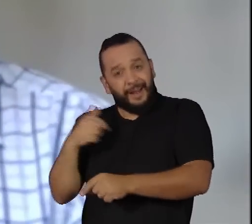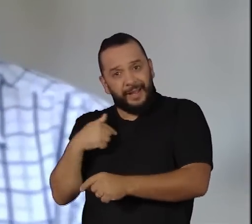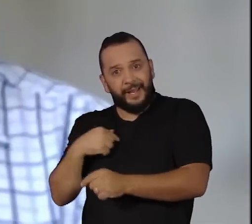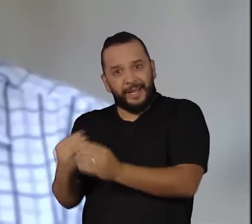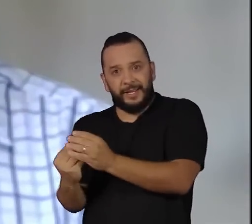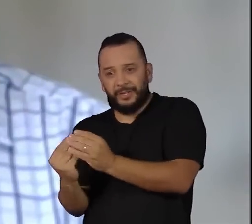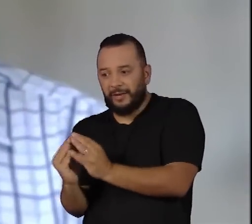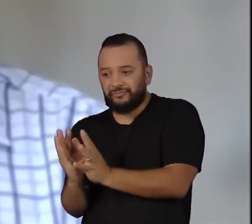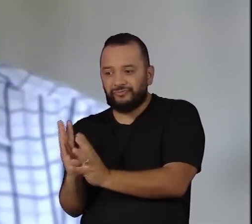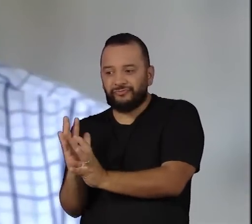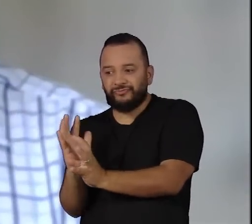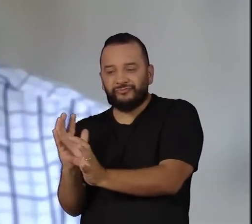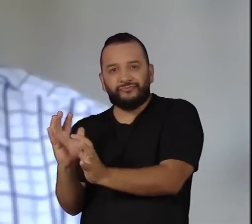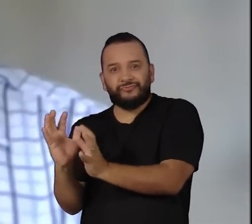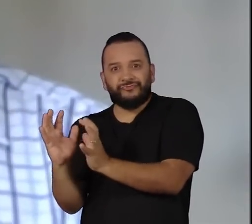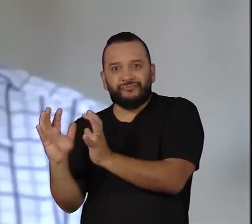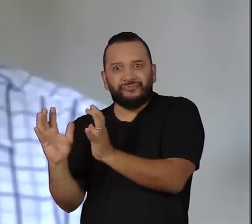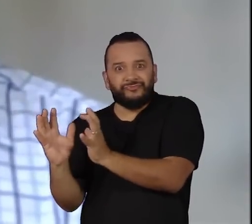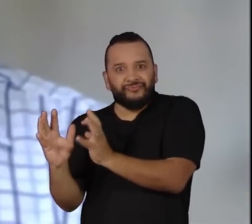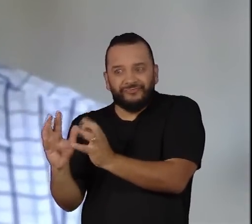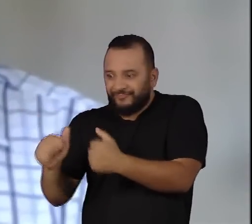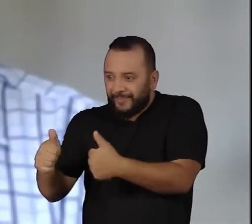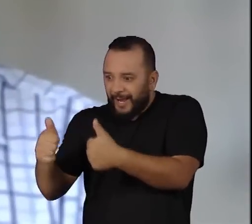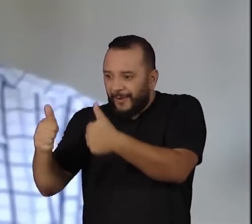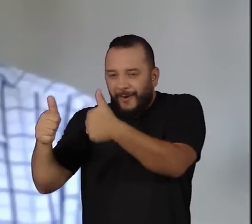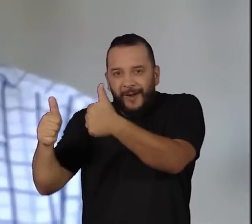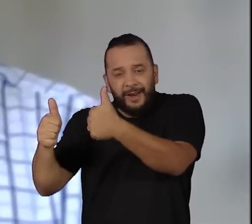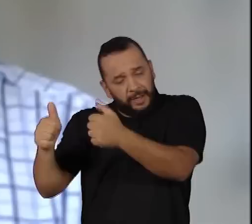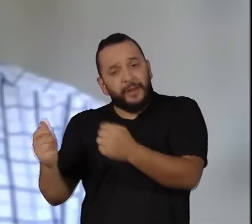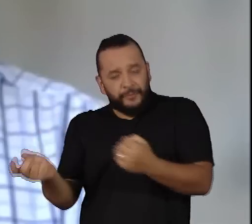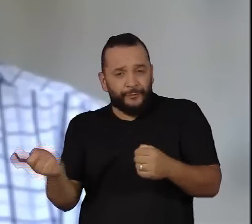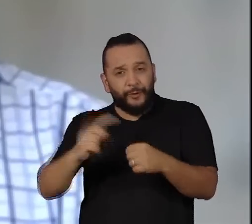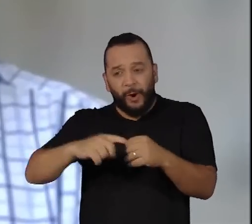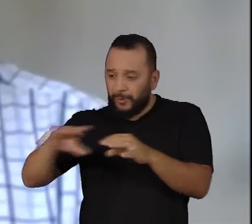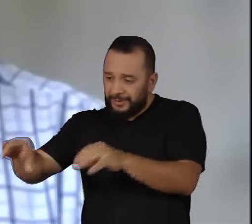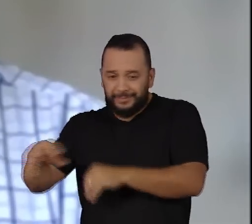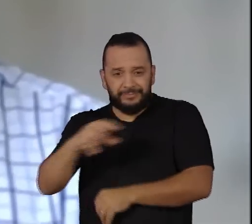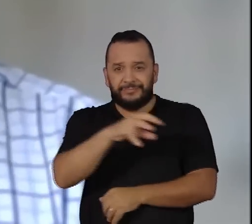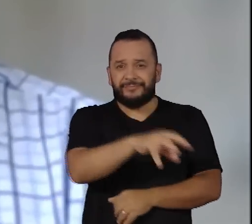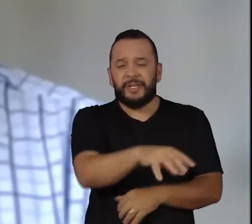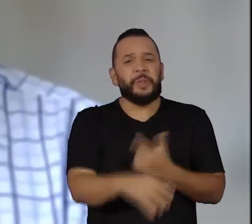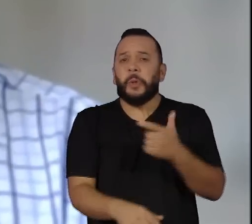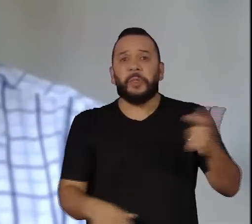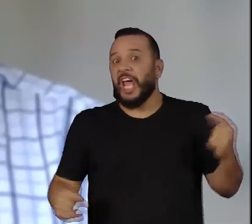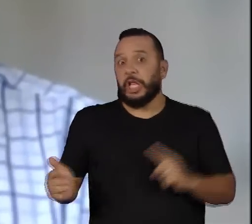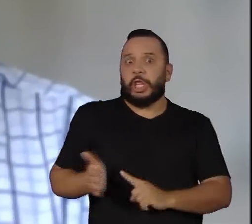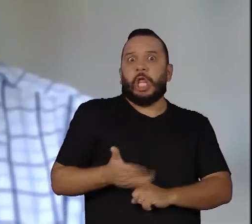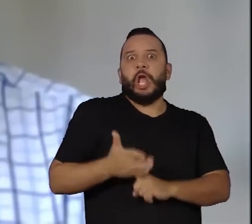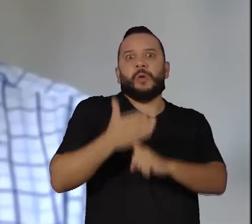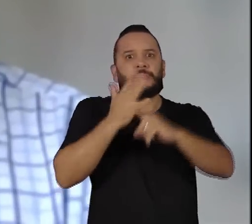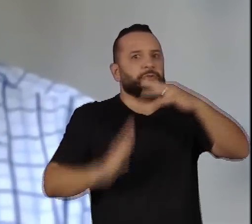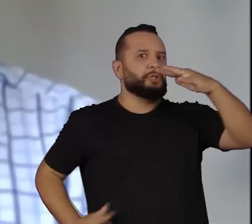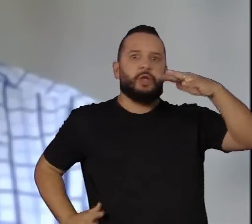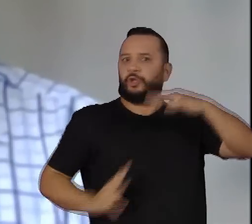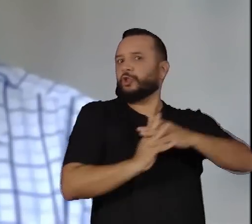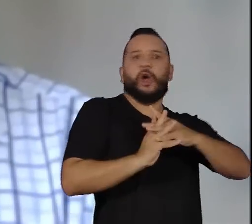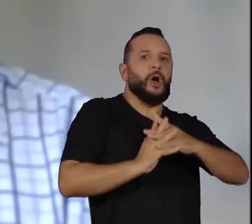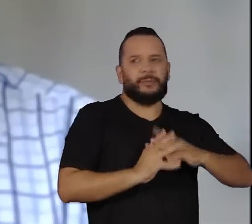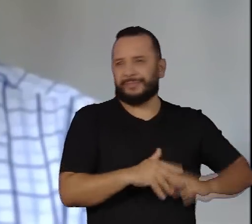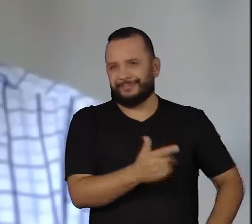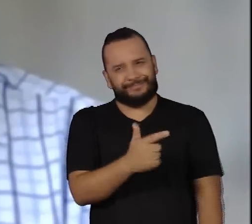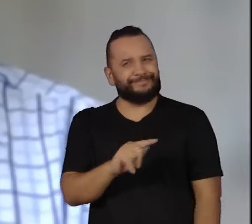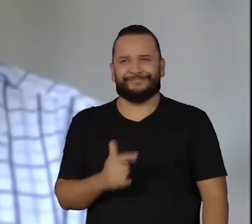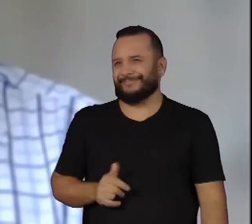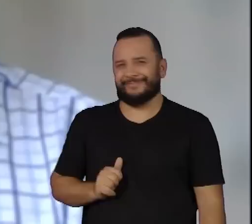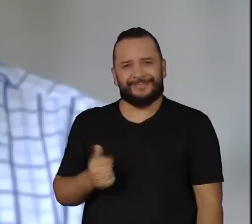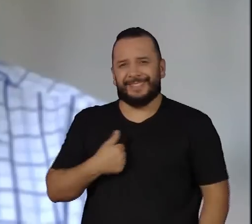devolvidos aos recifes de corais. É um processo muito simples, não tem uma tecnologia muito arrojada para